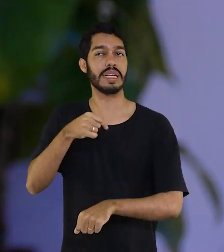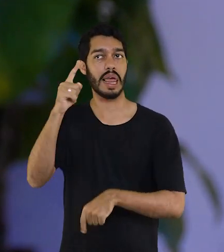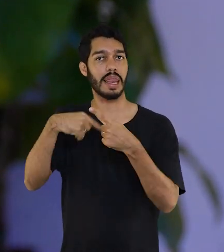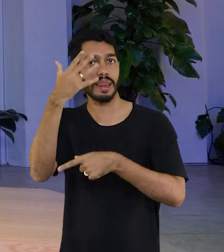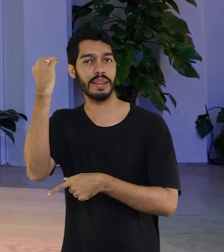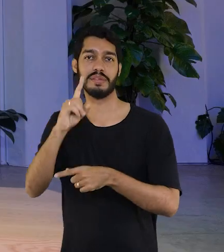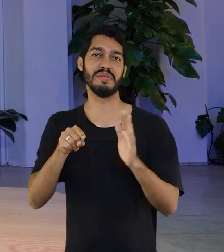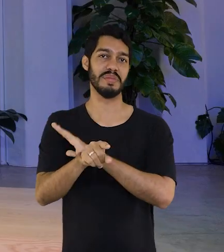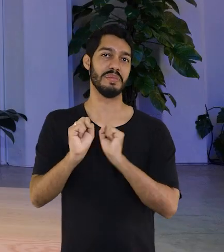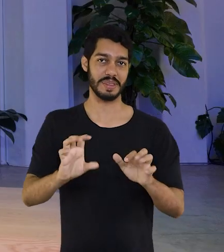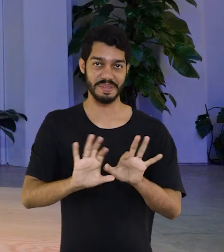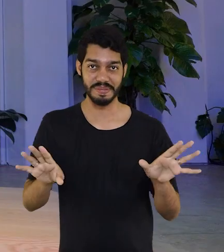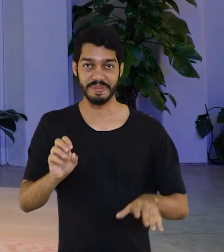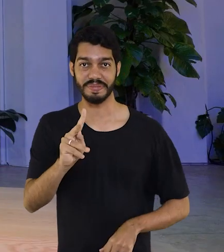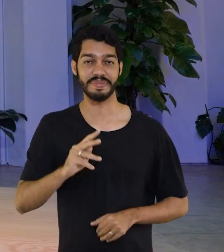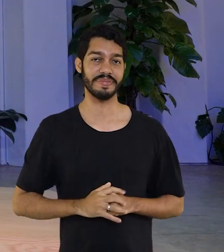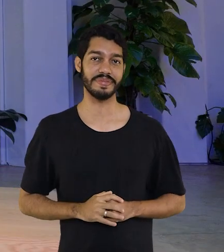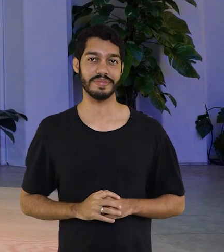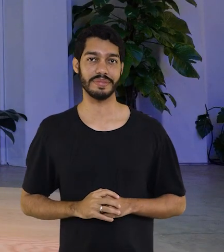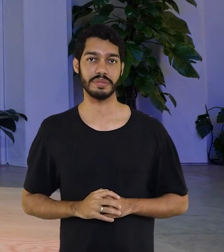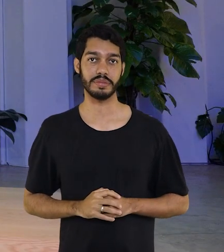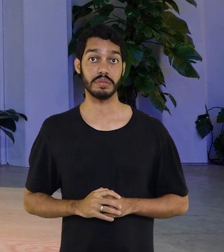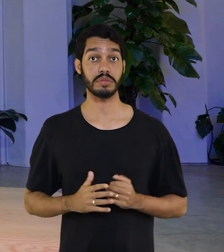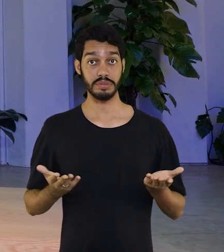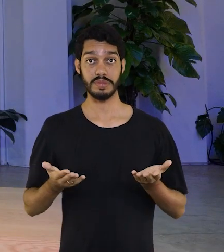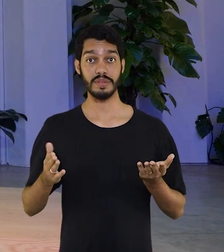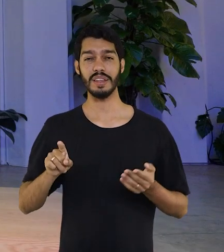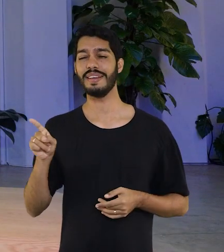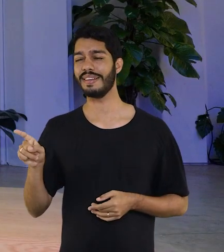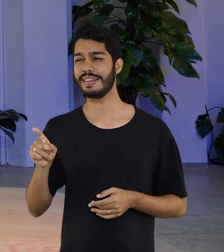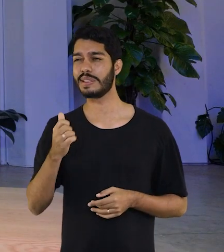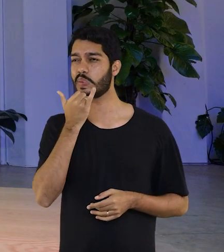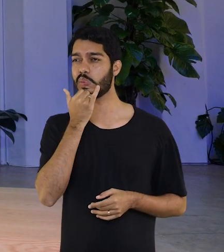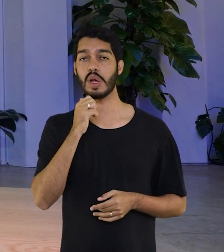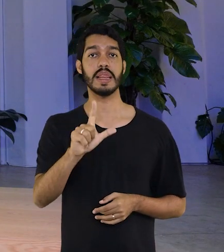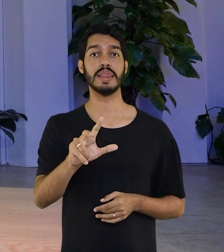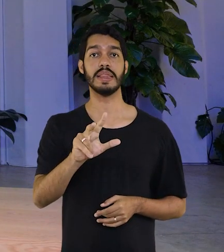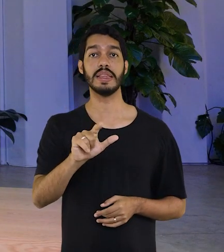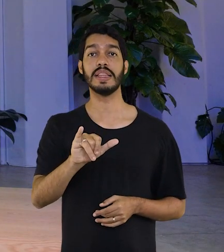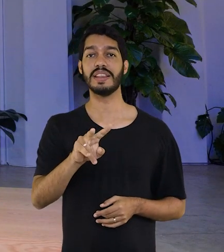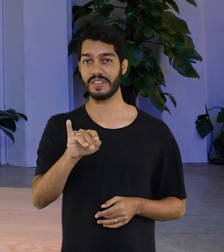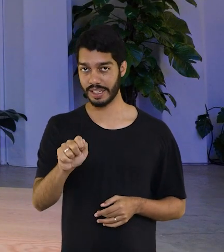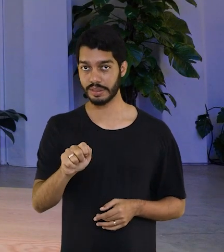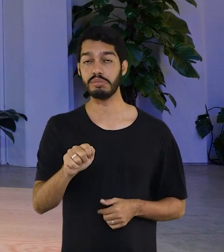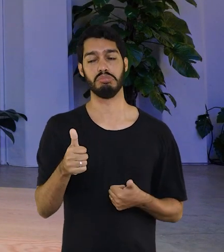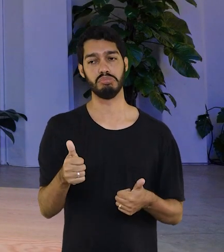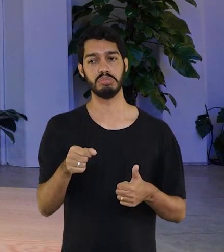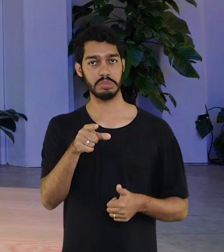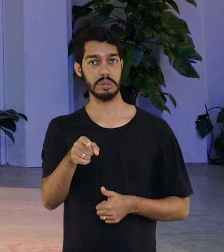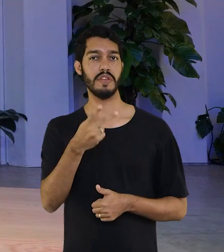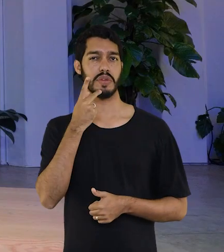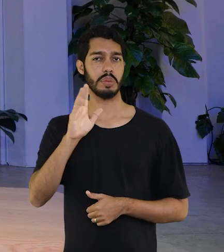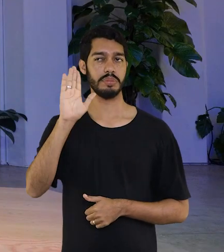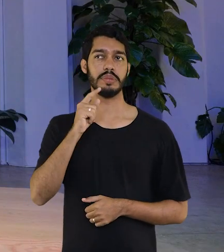tá? Boa. Ótimo. Pegando esse gancho, né, como é que é o nome dela mesmo?